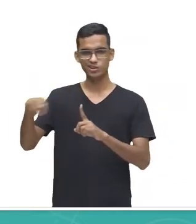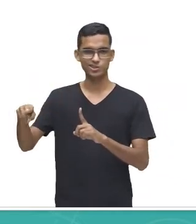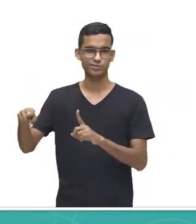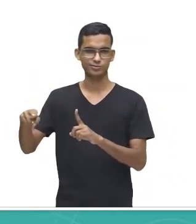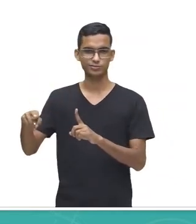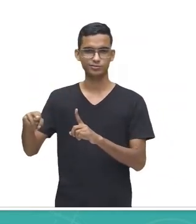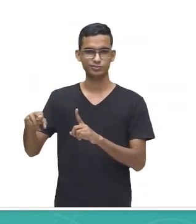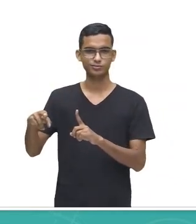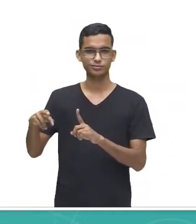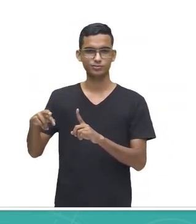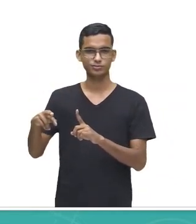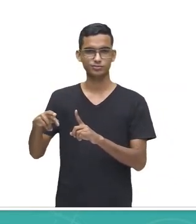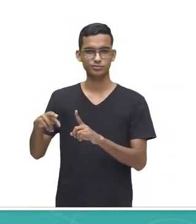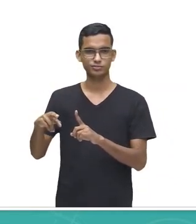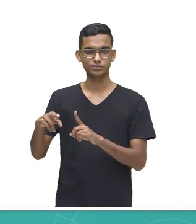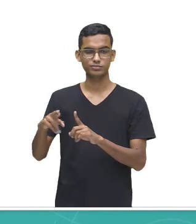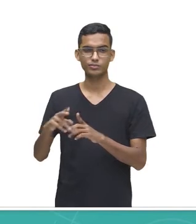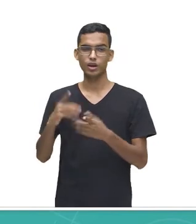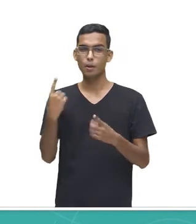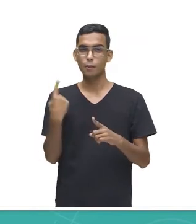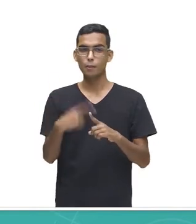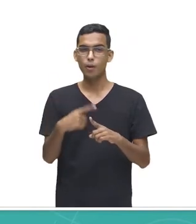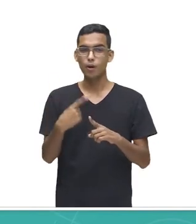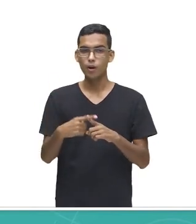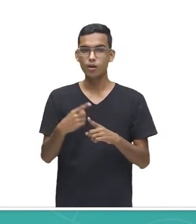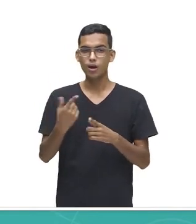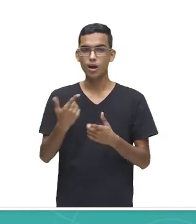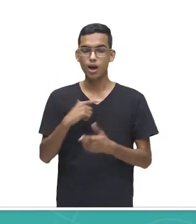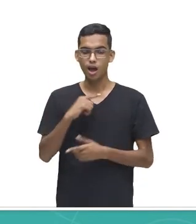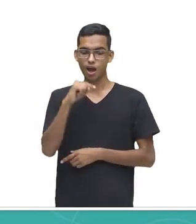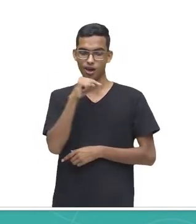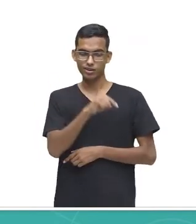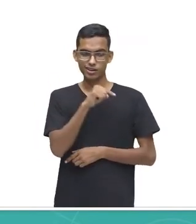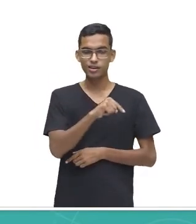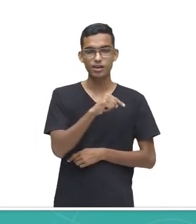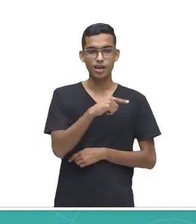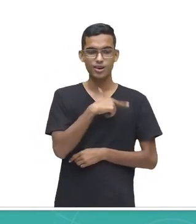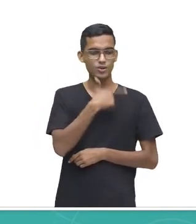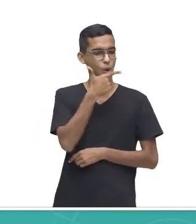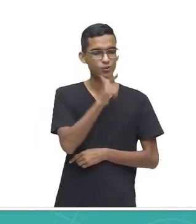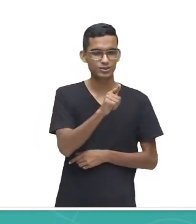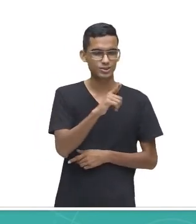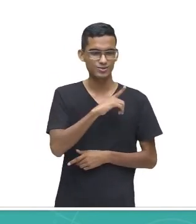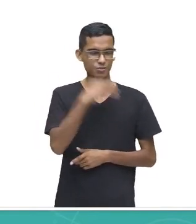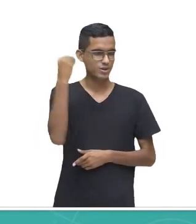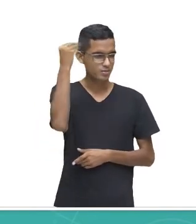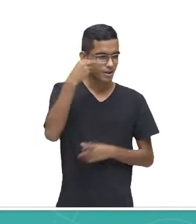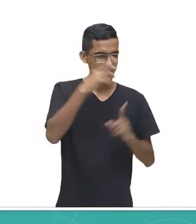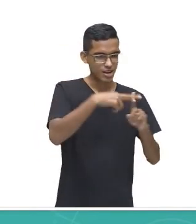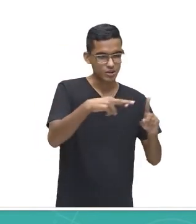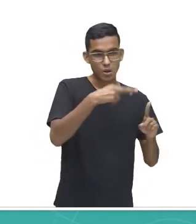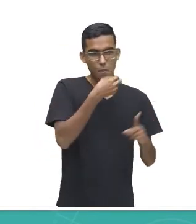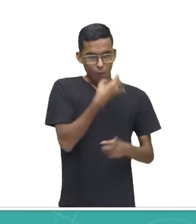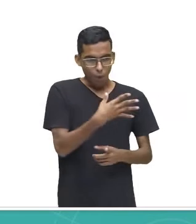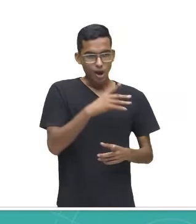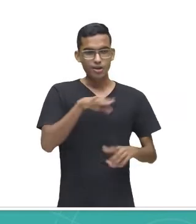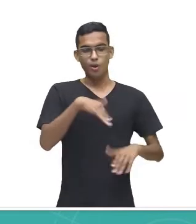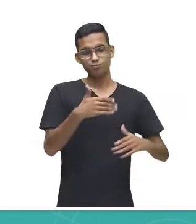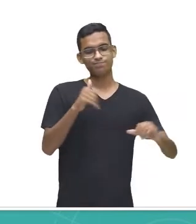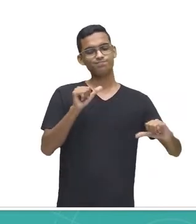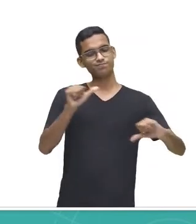a experiência religiosa que na anterior ele não havia conseguido. Como assim, professora?